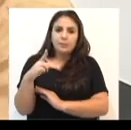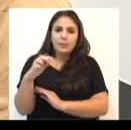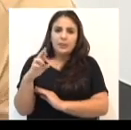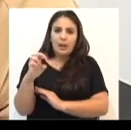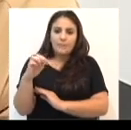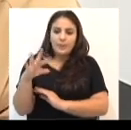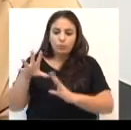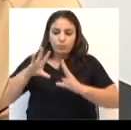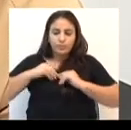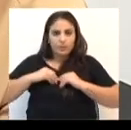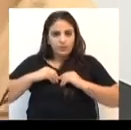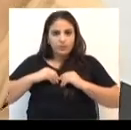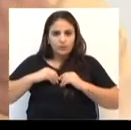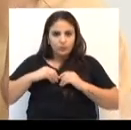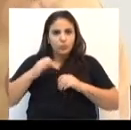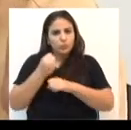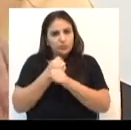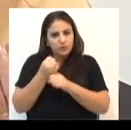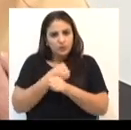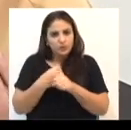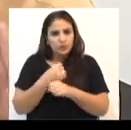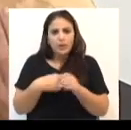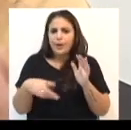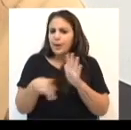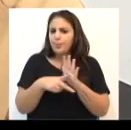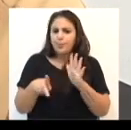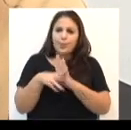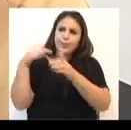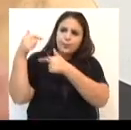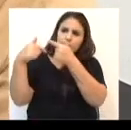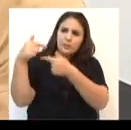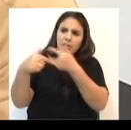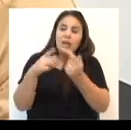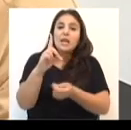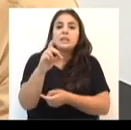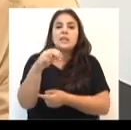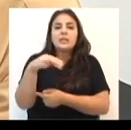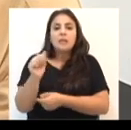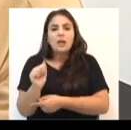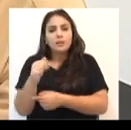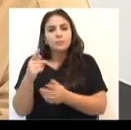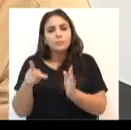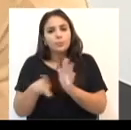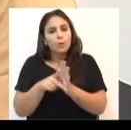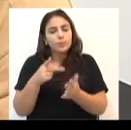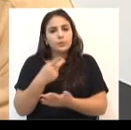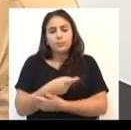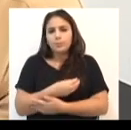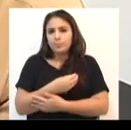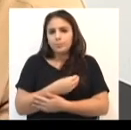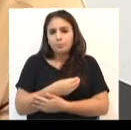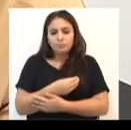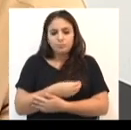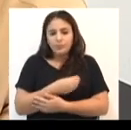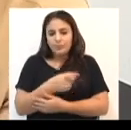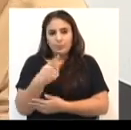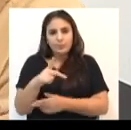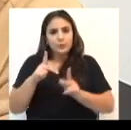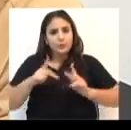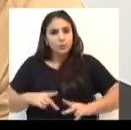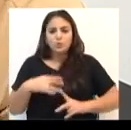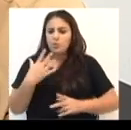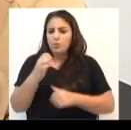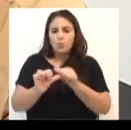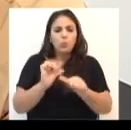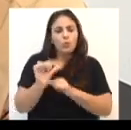com o passar dos anos, vem lá do tempo, vem a hereditário, lá vem o DNA dessa pessoa, não vai mudar muito, né? Nós